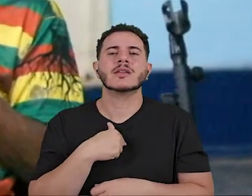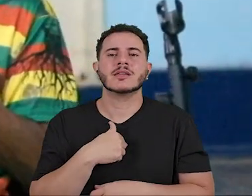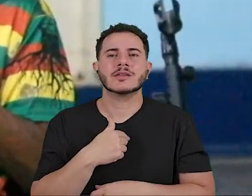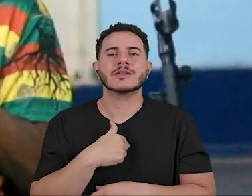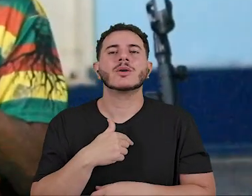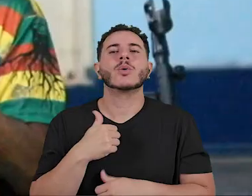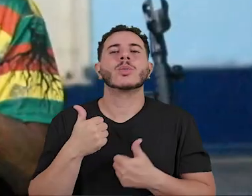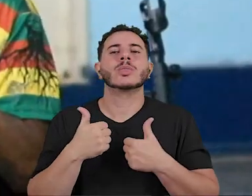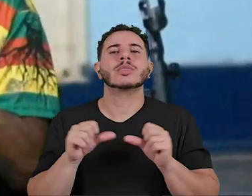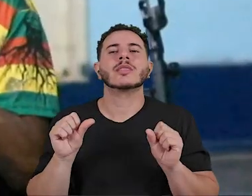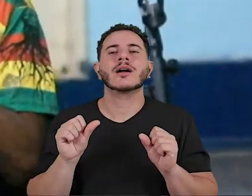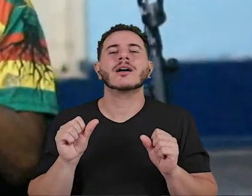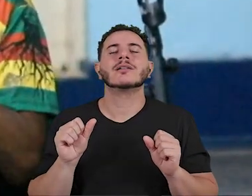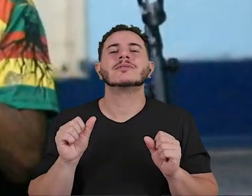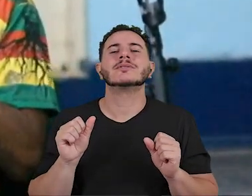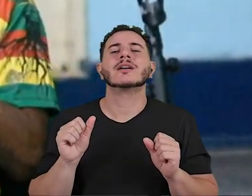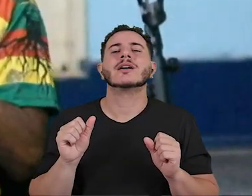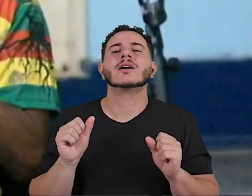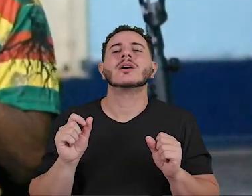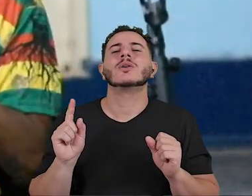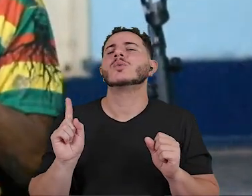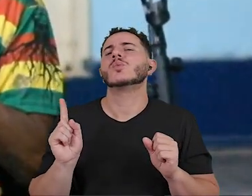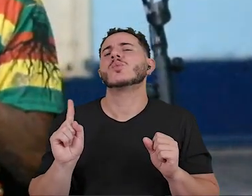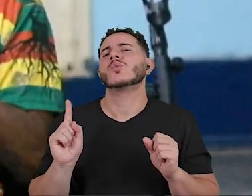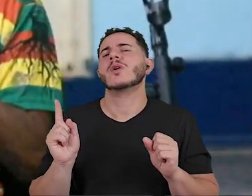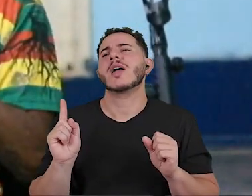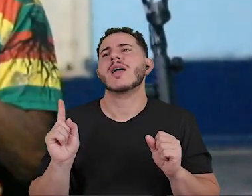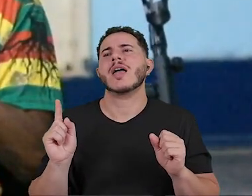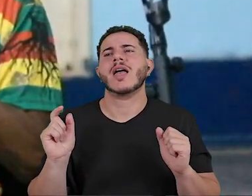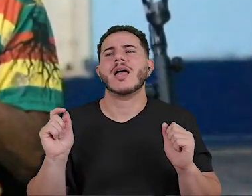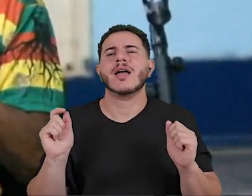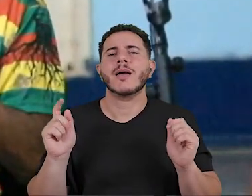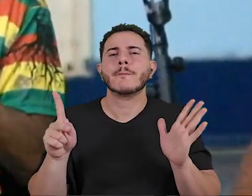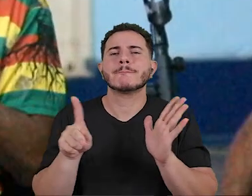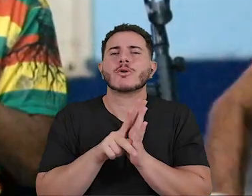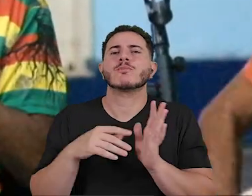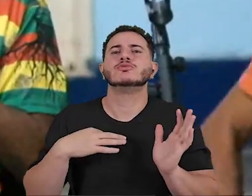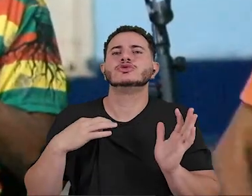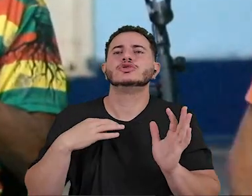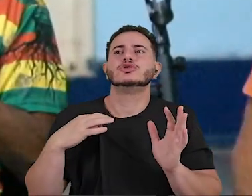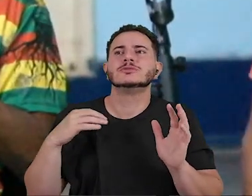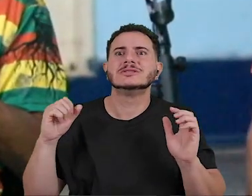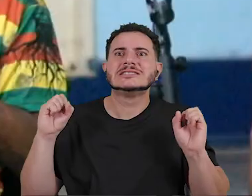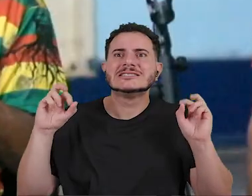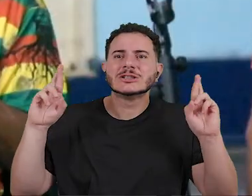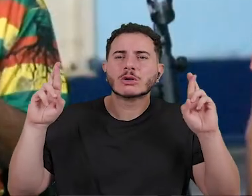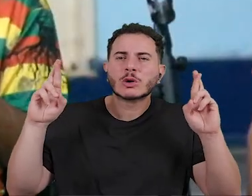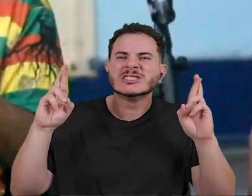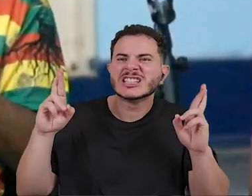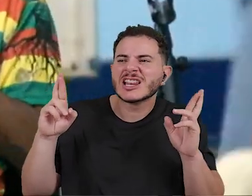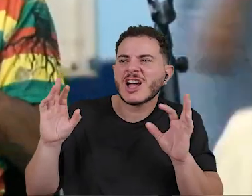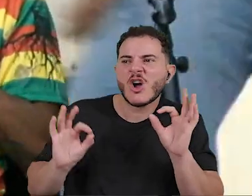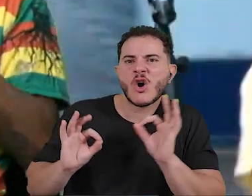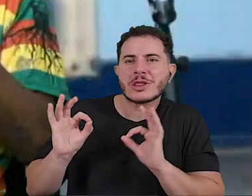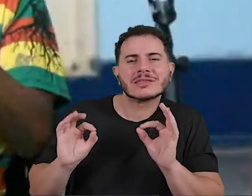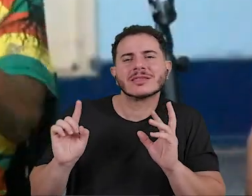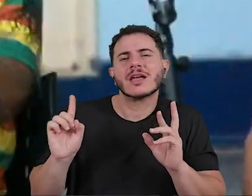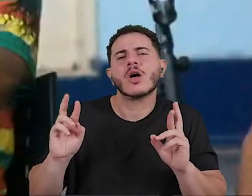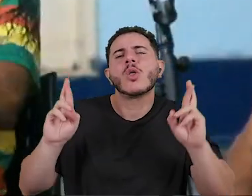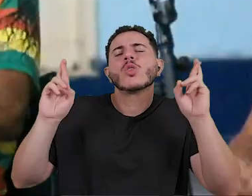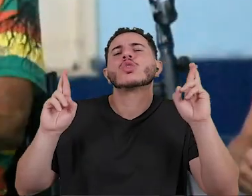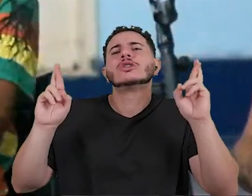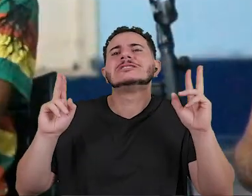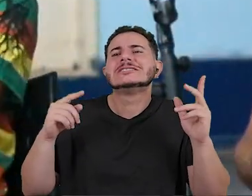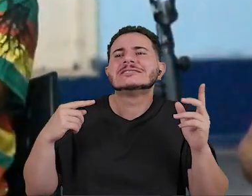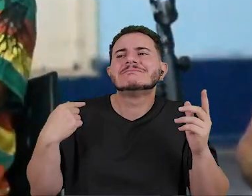entendeu? E tinha uns instrumentos, e sempre levava um pessoal para incentivar a